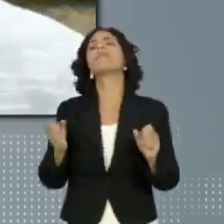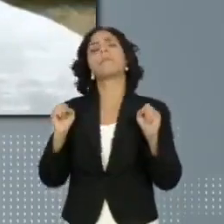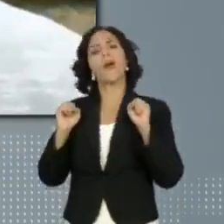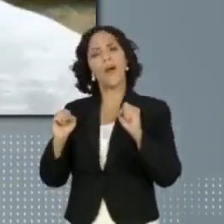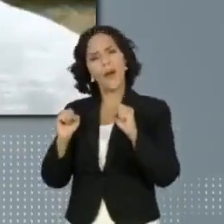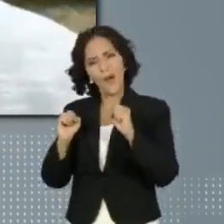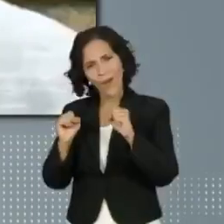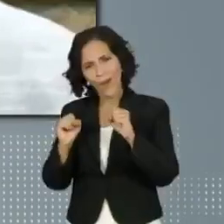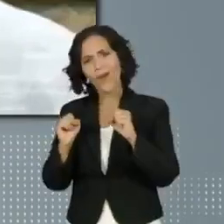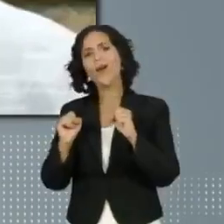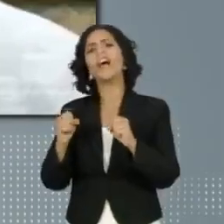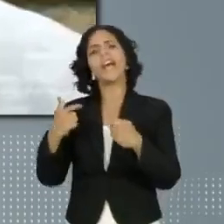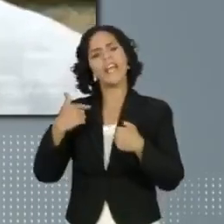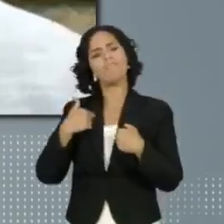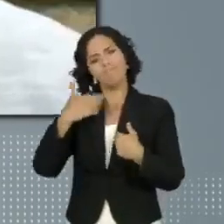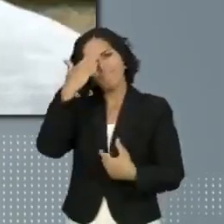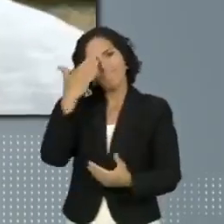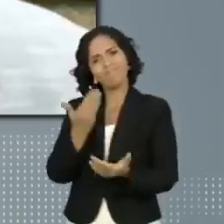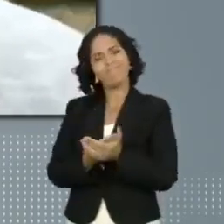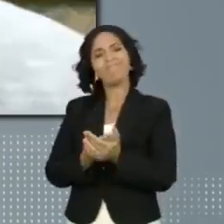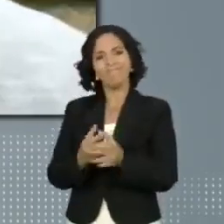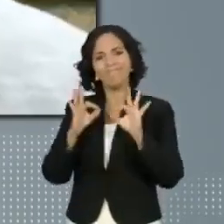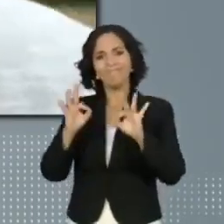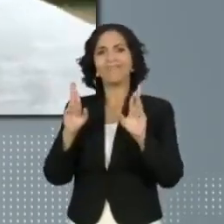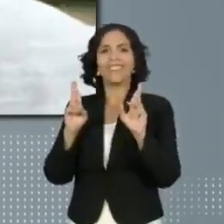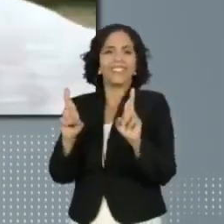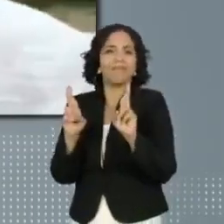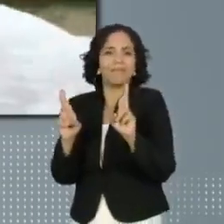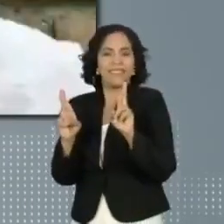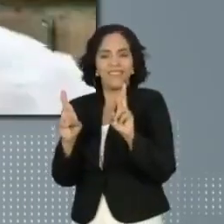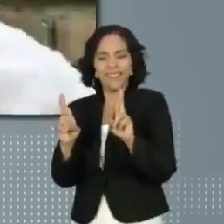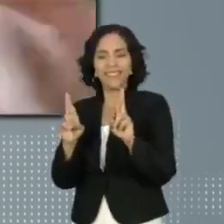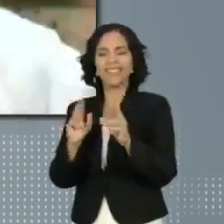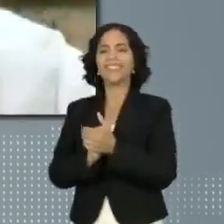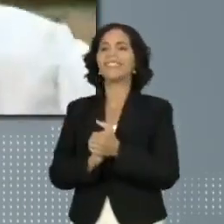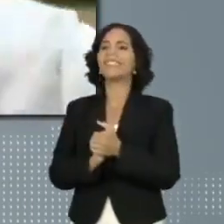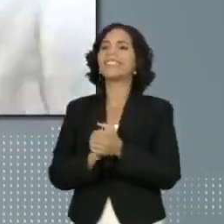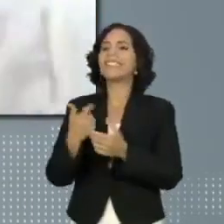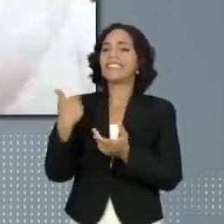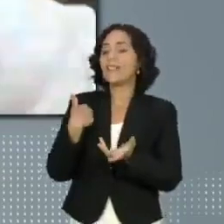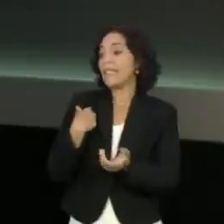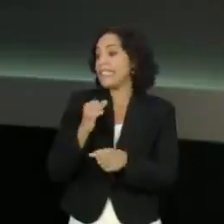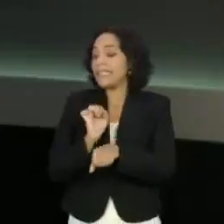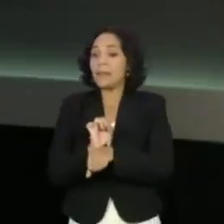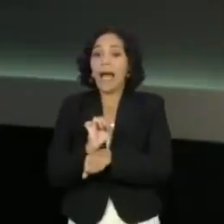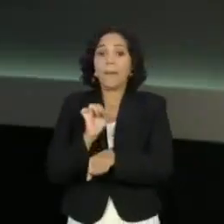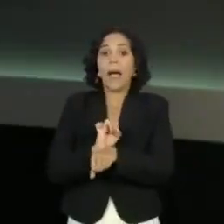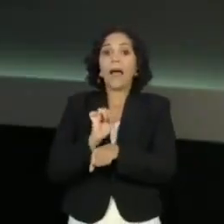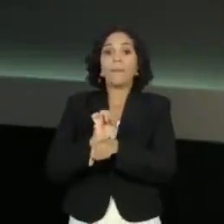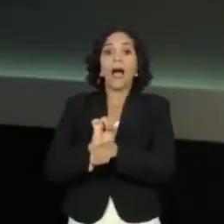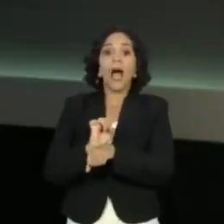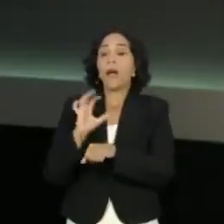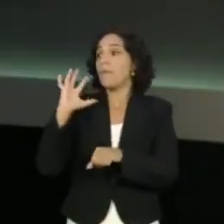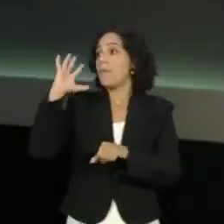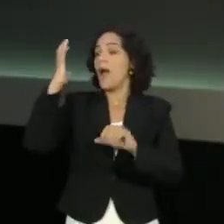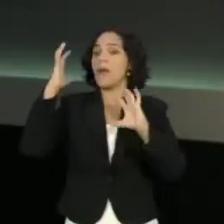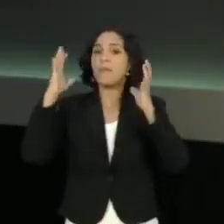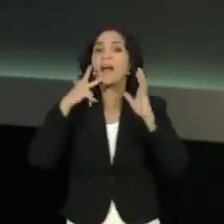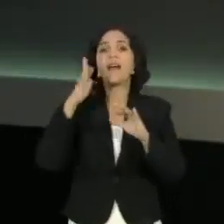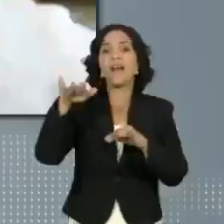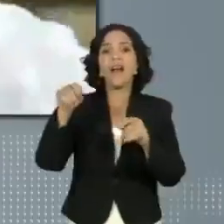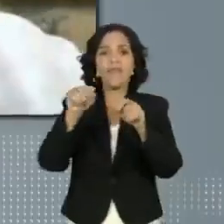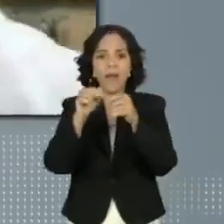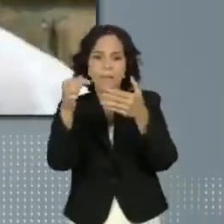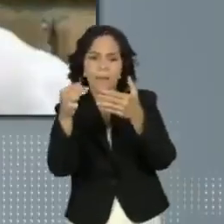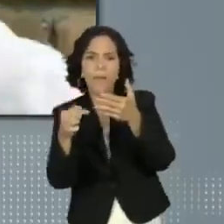ser, eu sou um otimista sem esperança, né? Não fico esperando que alguém me diga, não, faça assim